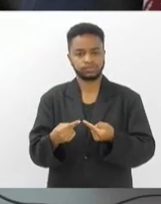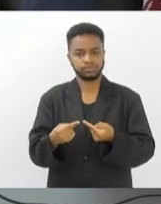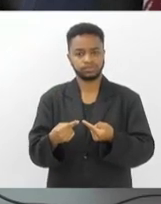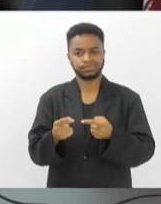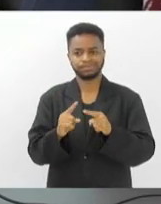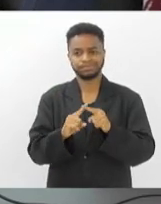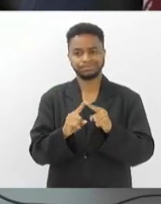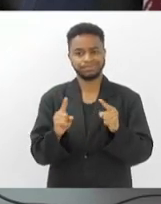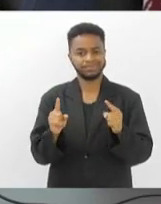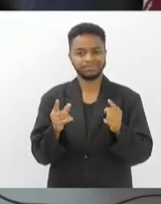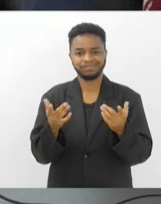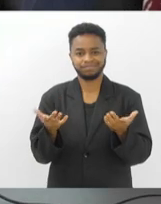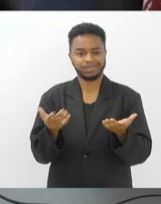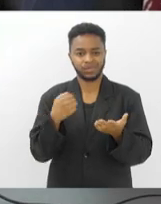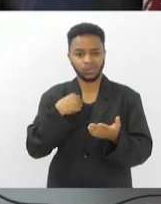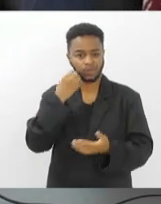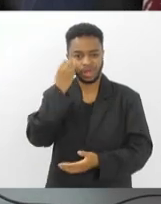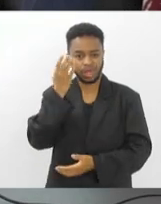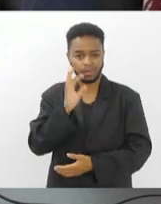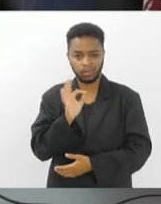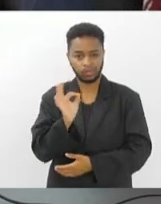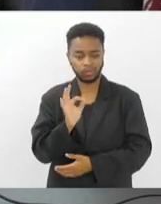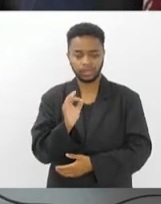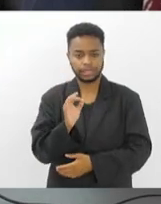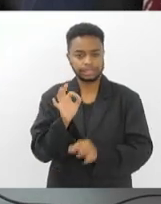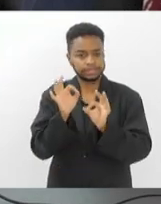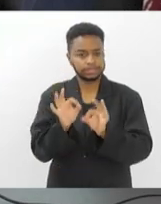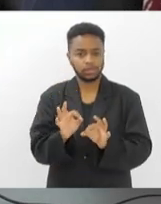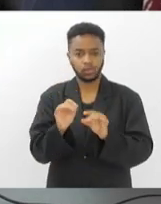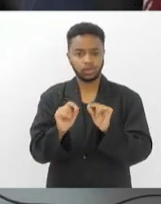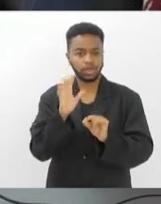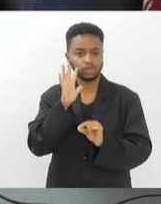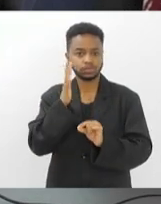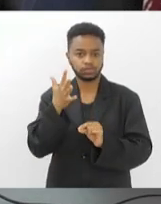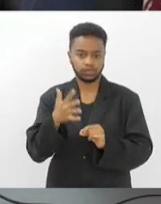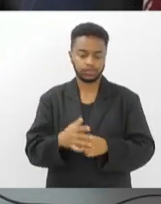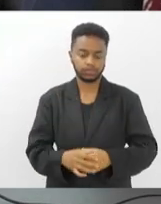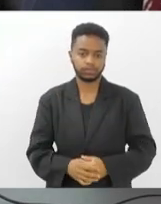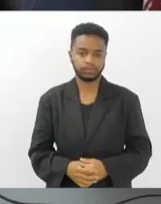mas eu não me lembro exatamente qual foi, acho que era importante também resgatar.